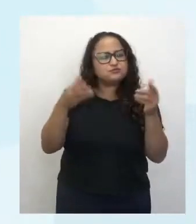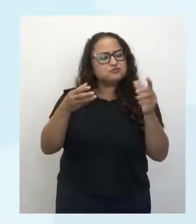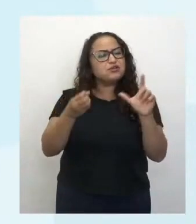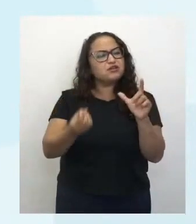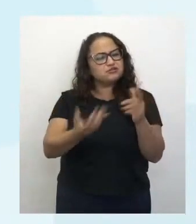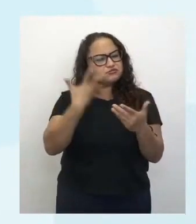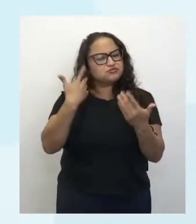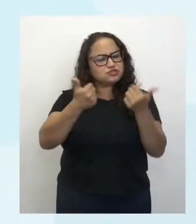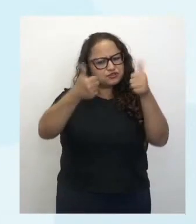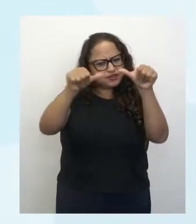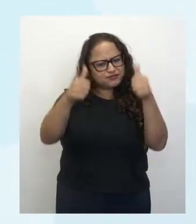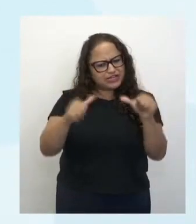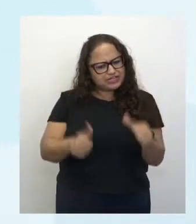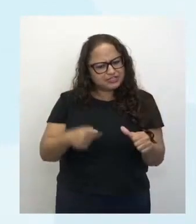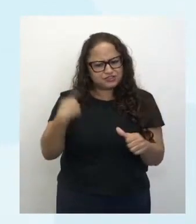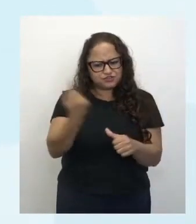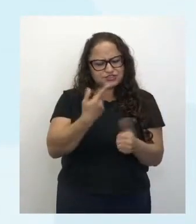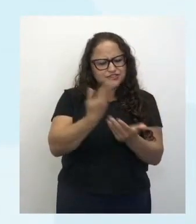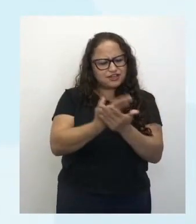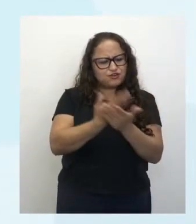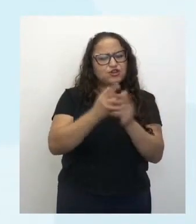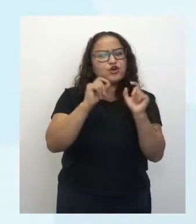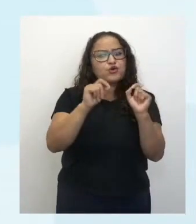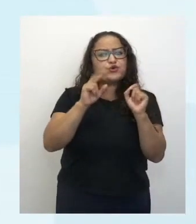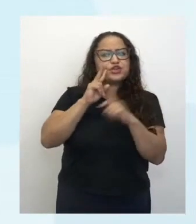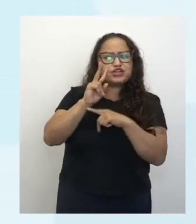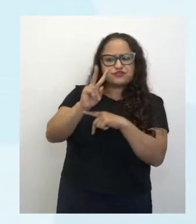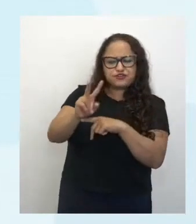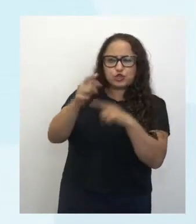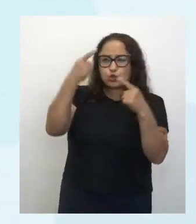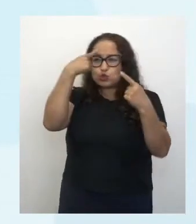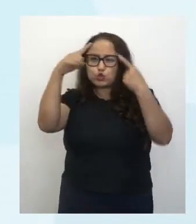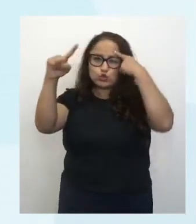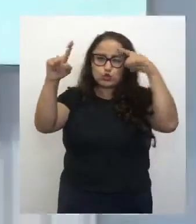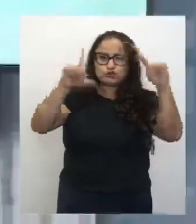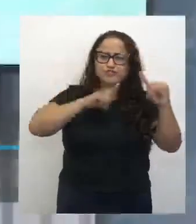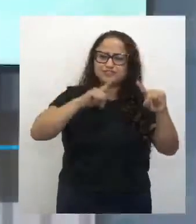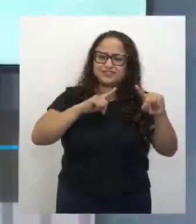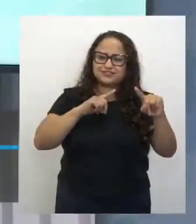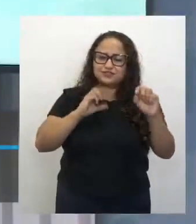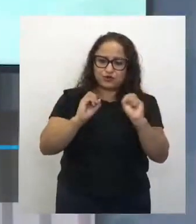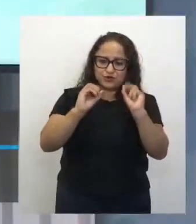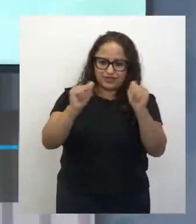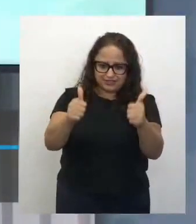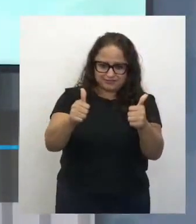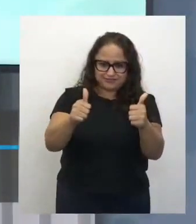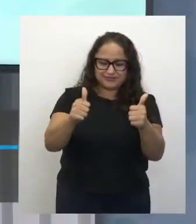dar um feedback para a gente de que vocês viram nessa aula, tirar dúvidas, enfim, tá ok?